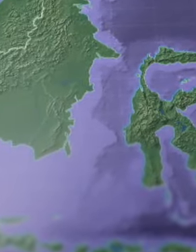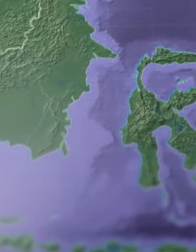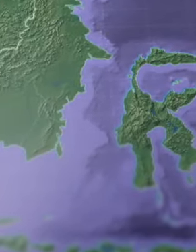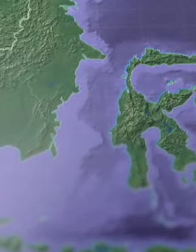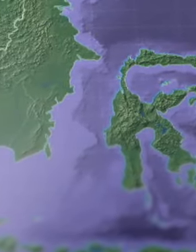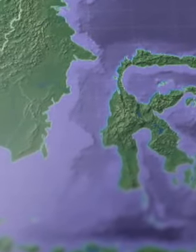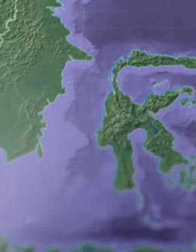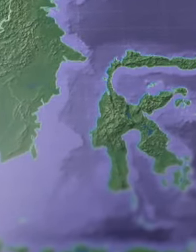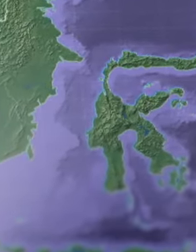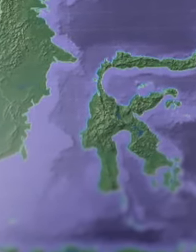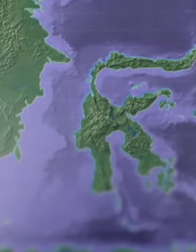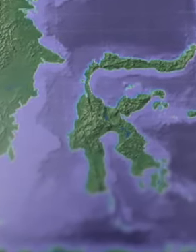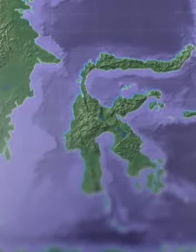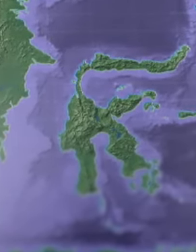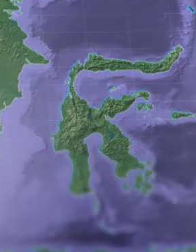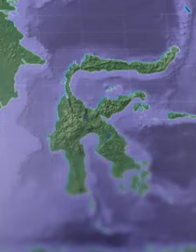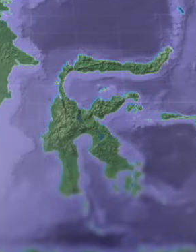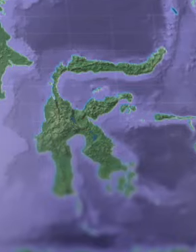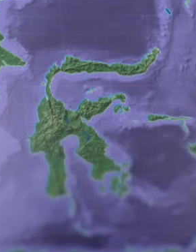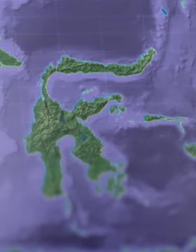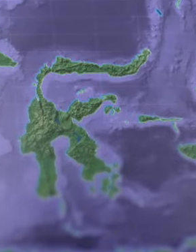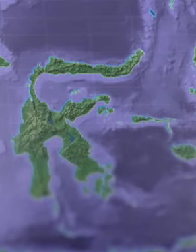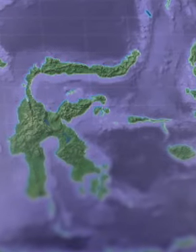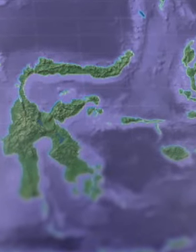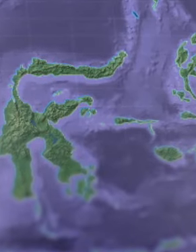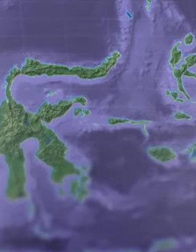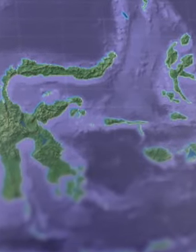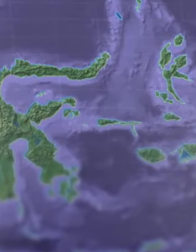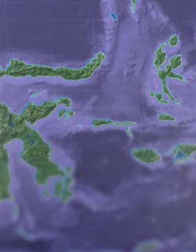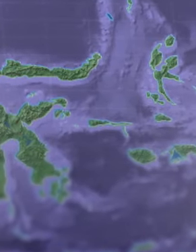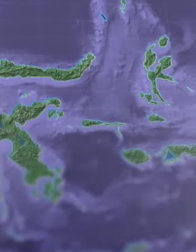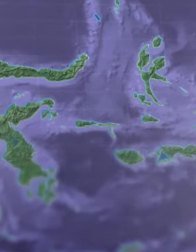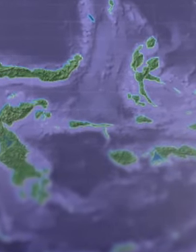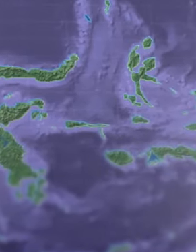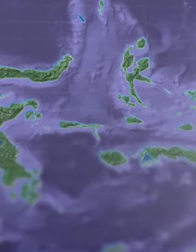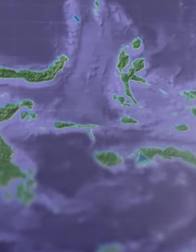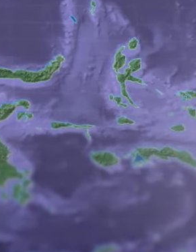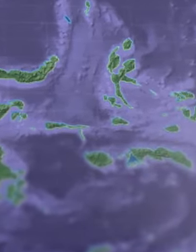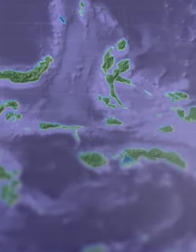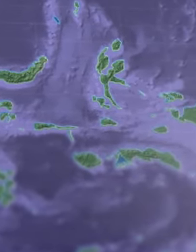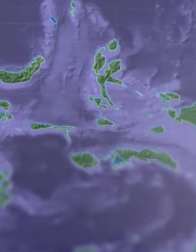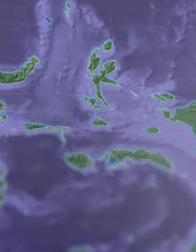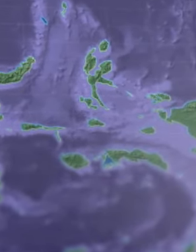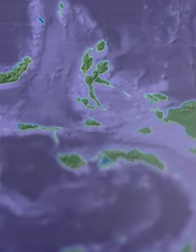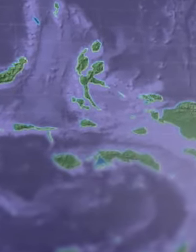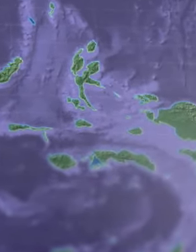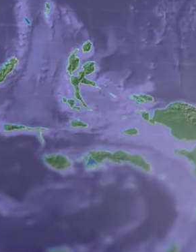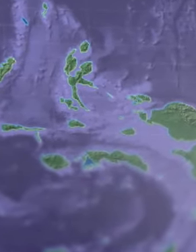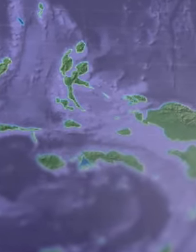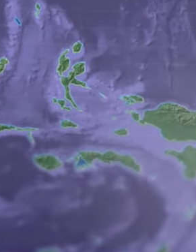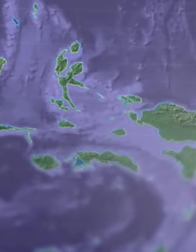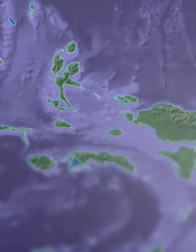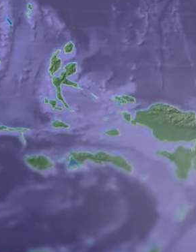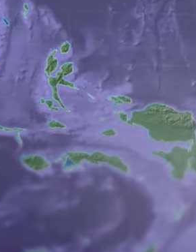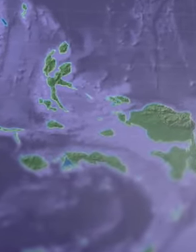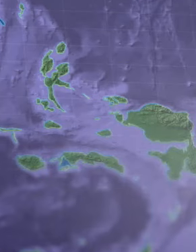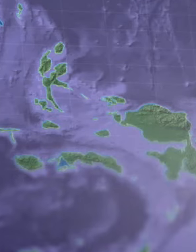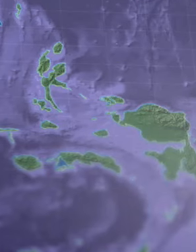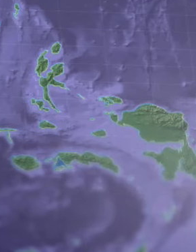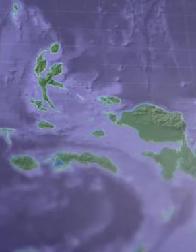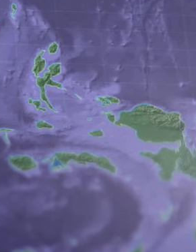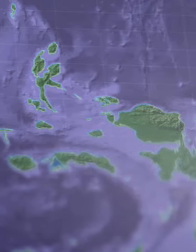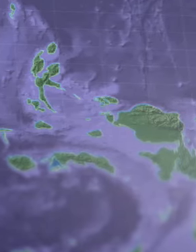Kita buat sira belhare vale iha mapa, iha Bangkok, Lorong Manas, Manila no Kuala Lumpur, udang,